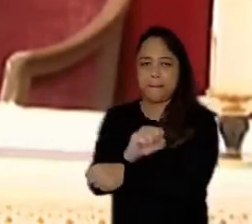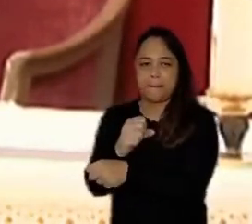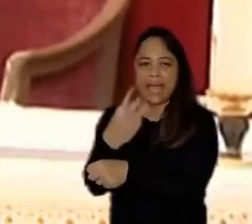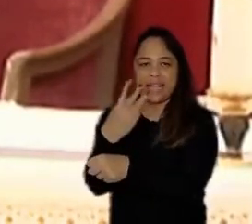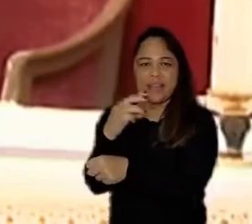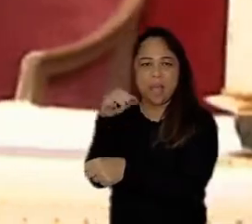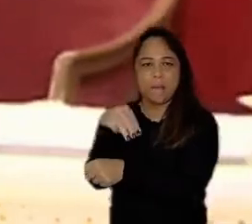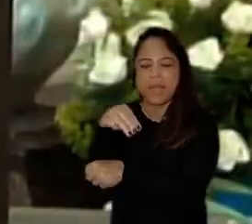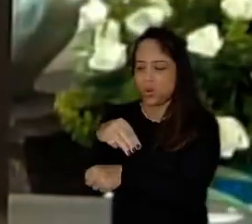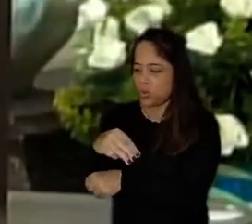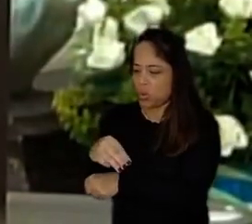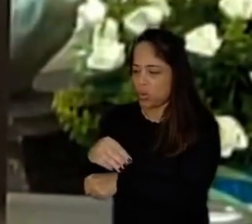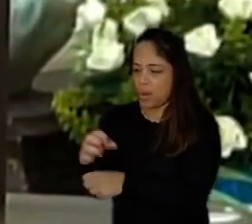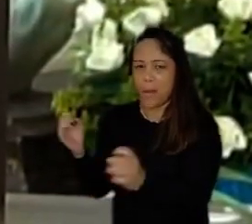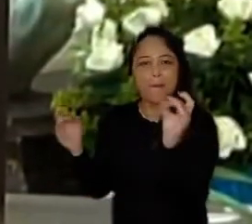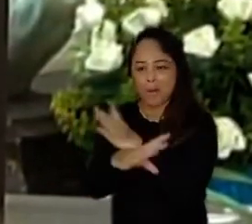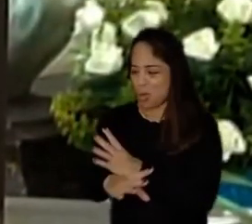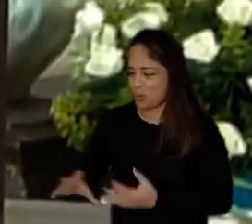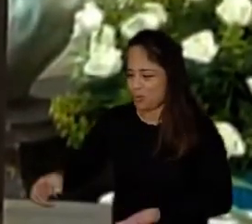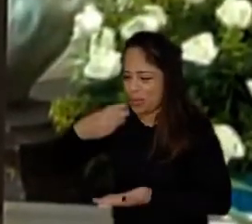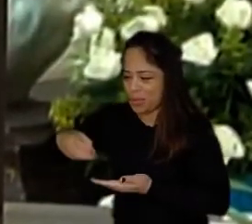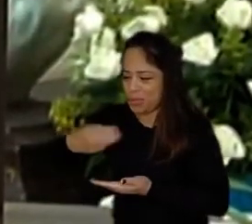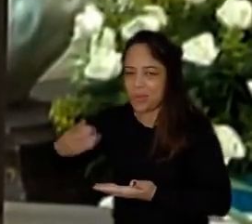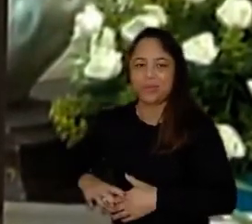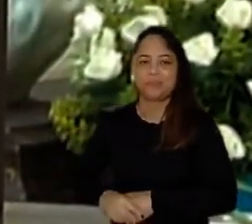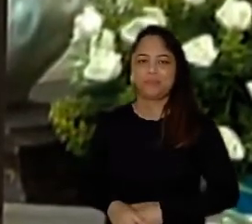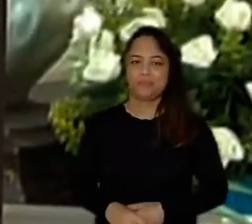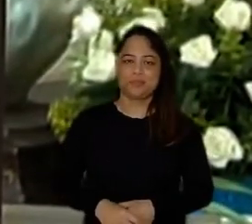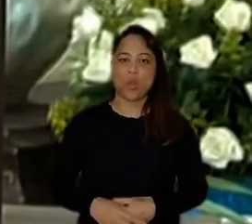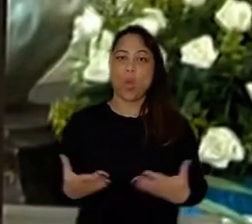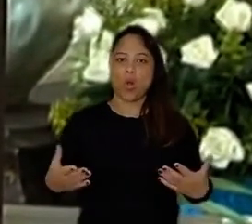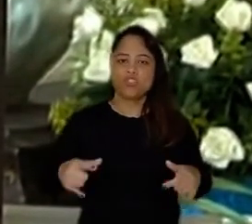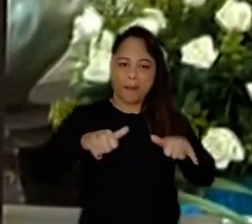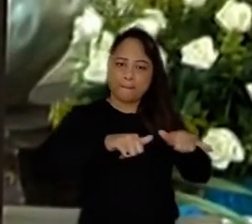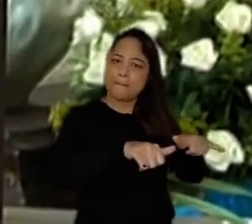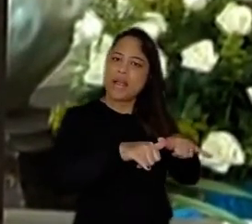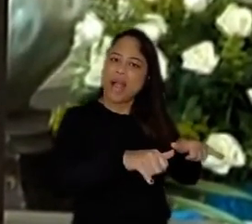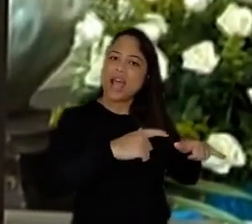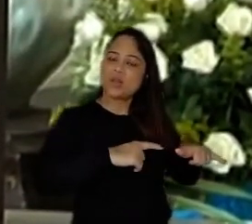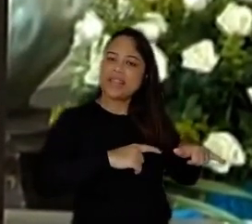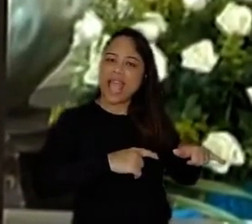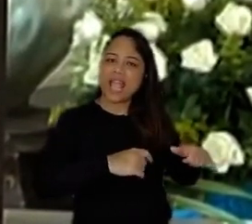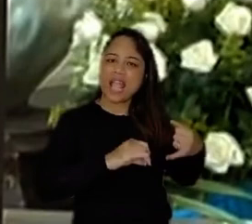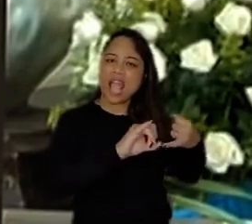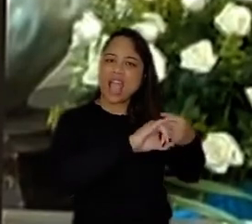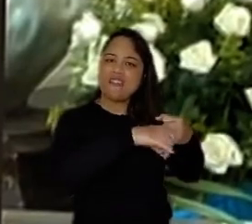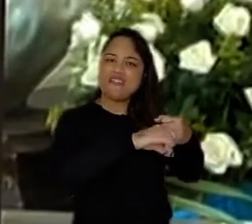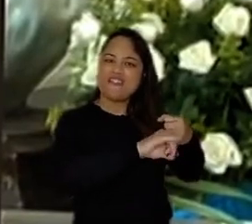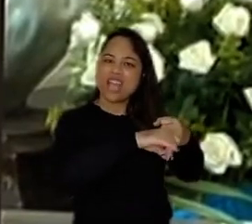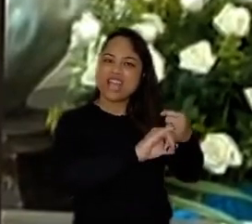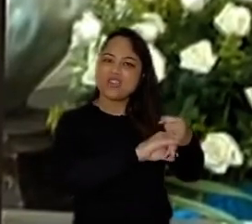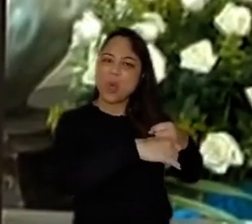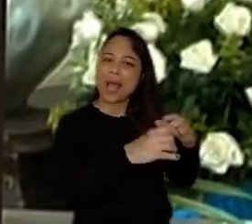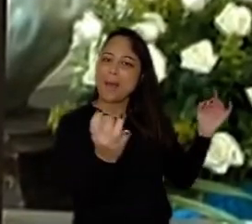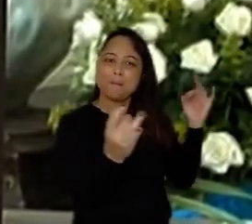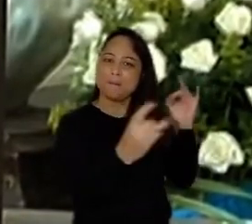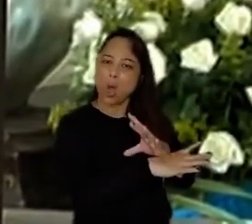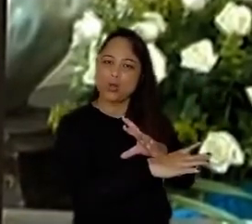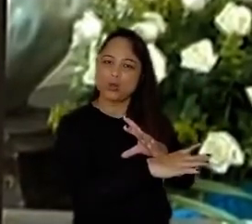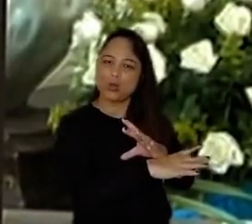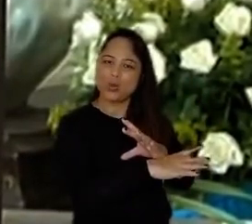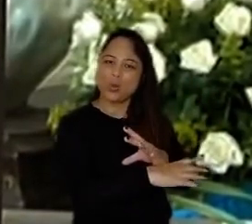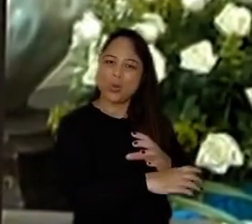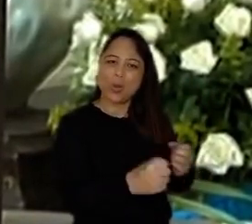Agora você já acha feijoada pronta no supermercado. Você esquenta a água e vira e mexe.